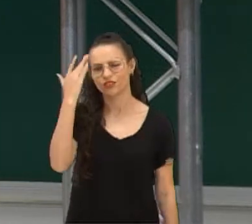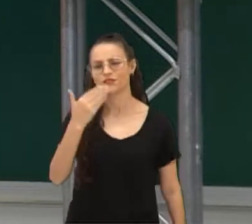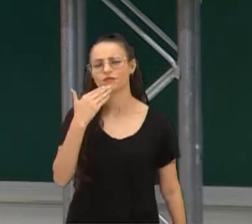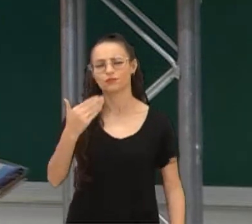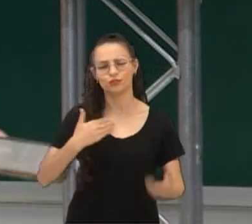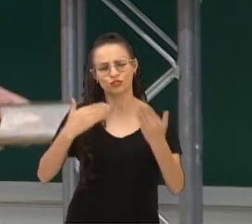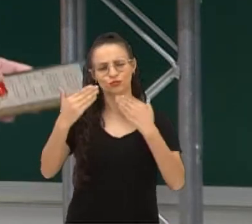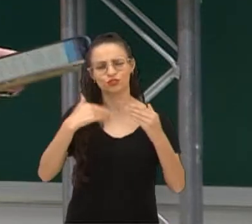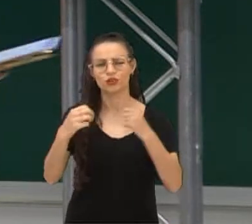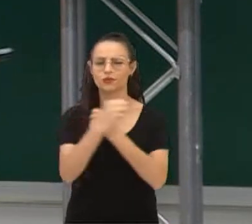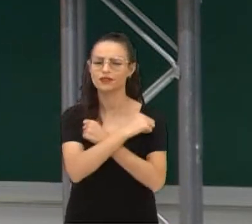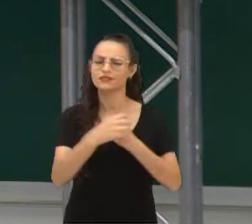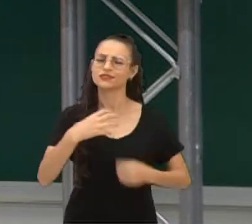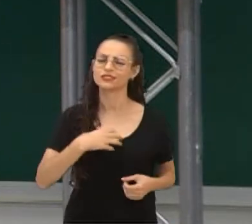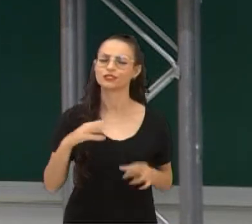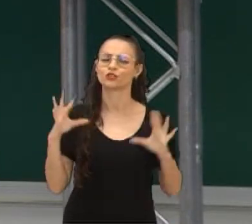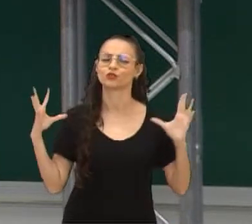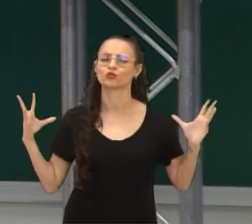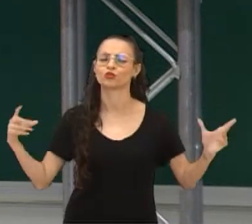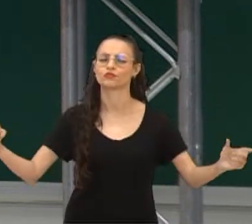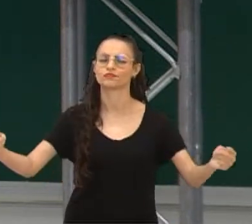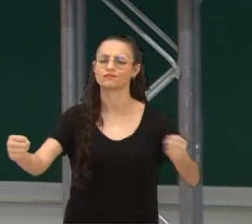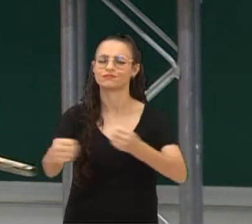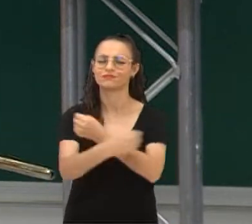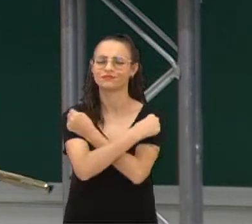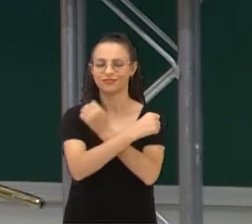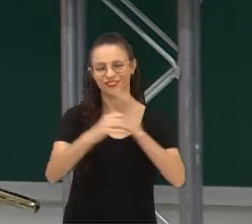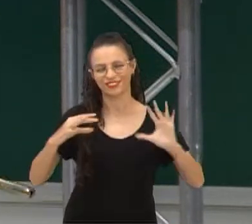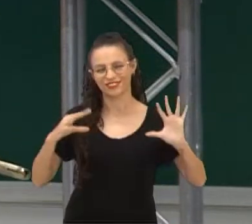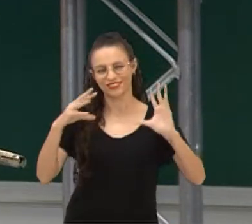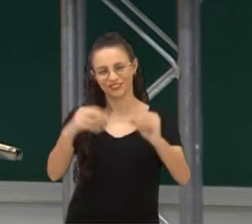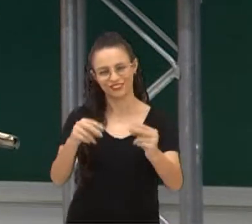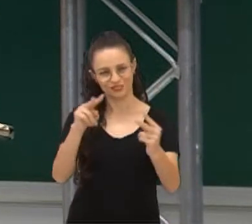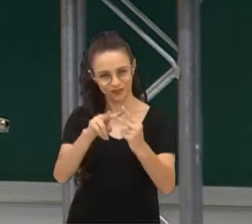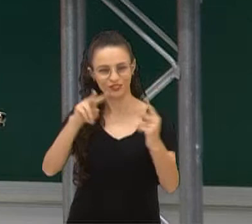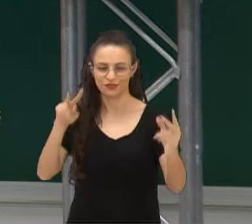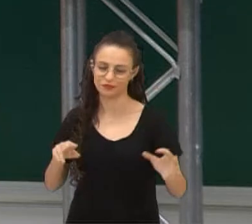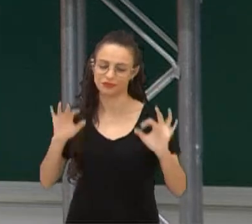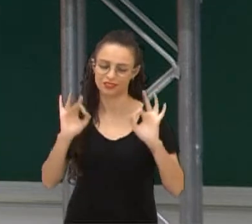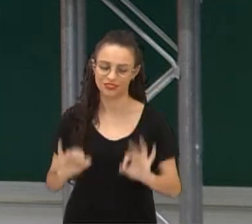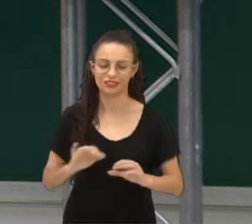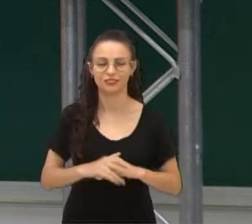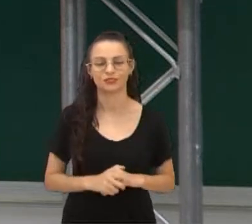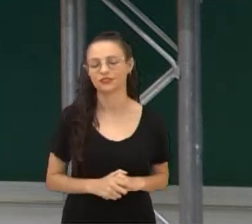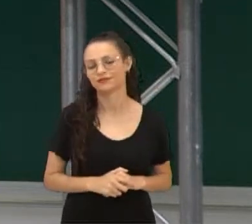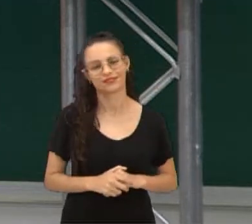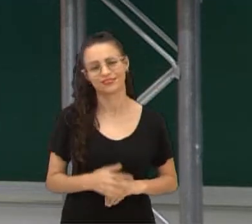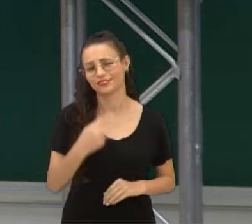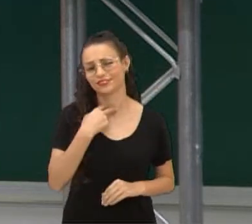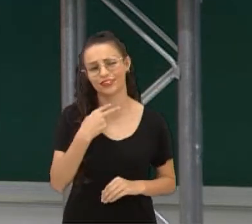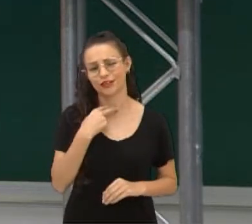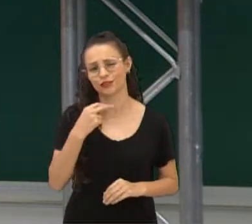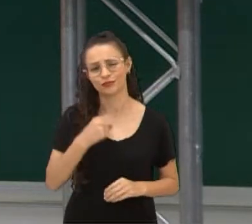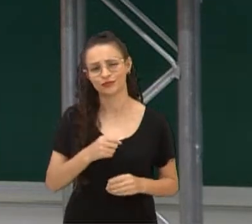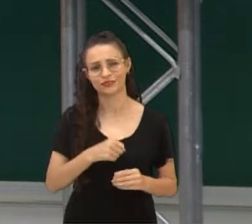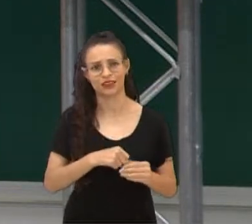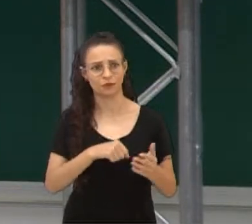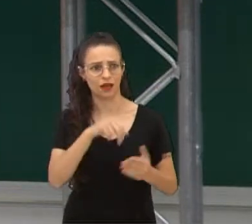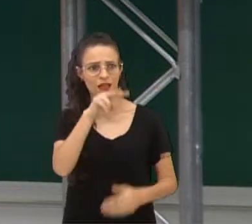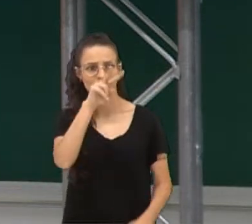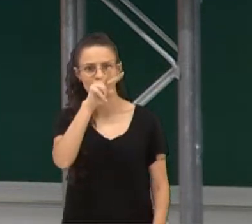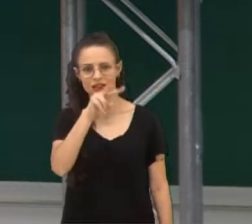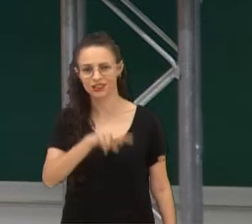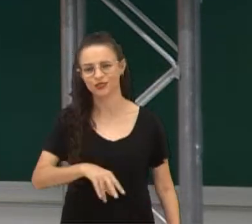sido se todos todos abraçados tá e somente é claro né não tem como ler e todo mundo da